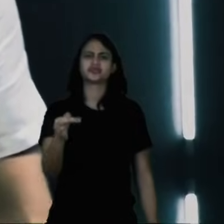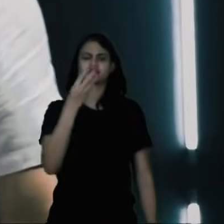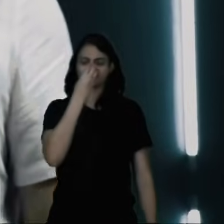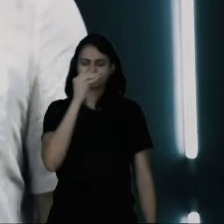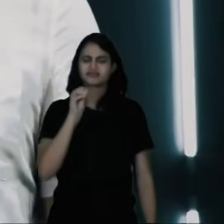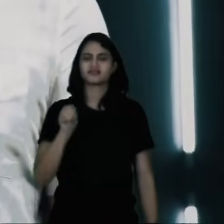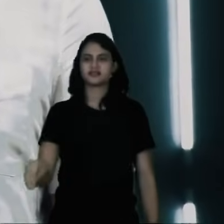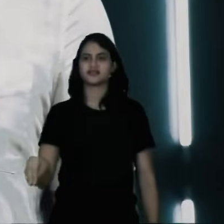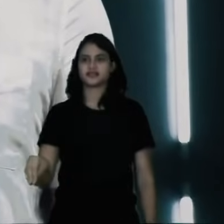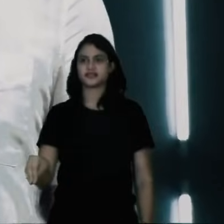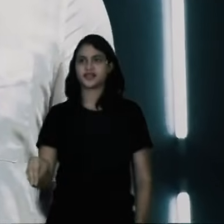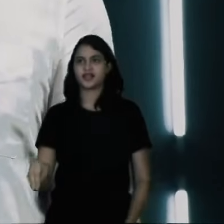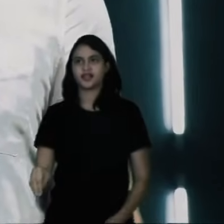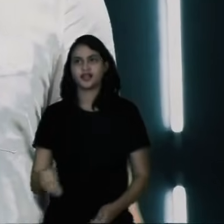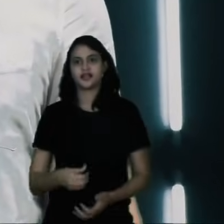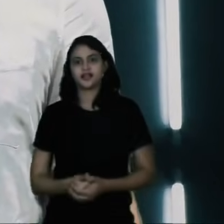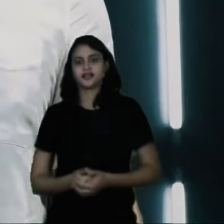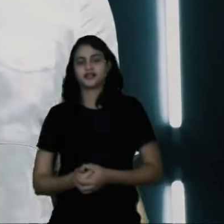passou pela rejeição.